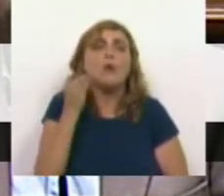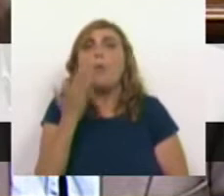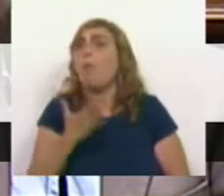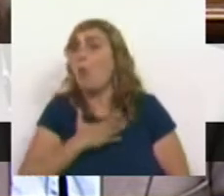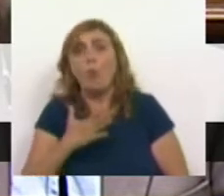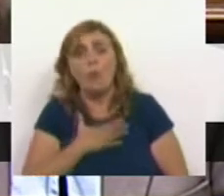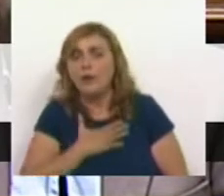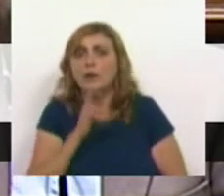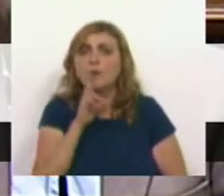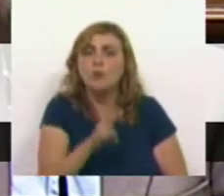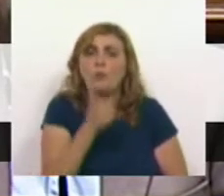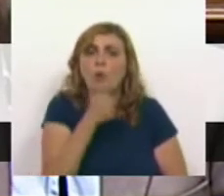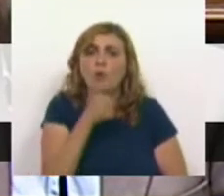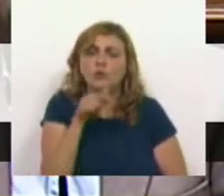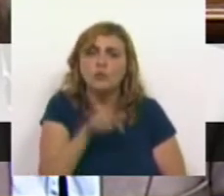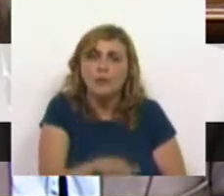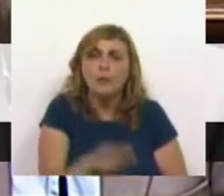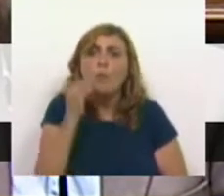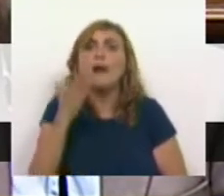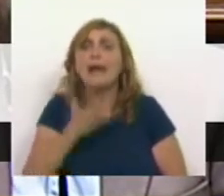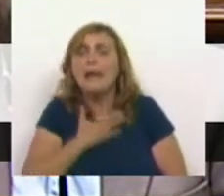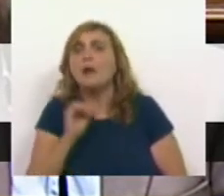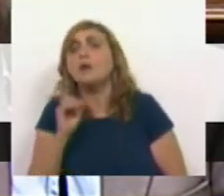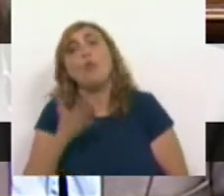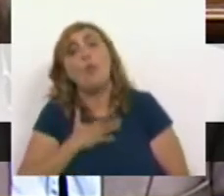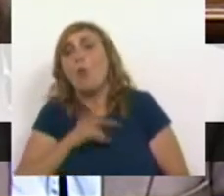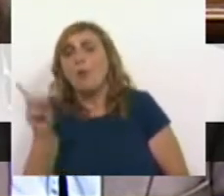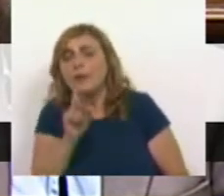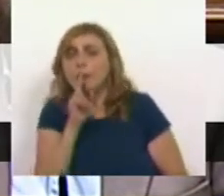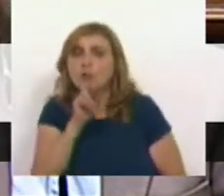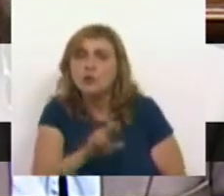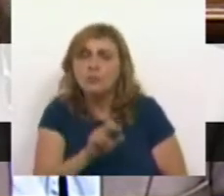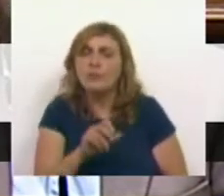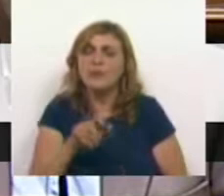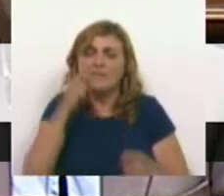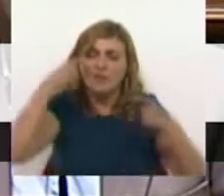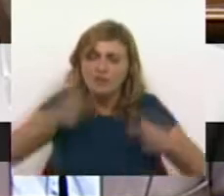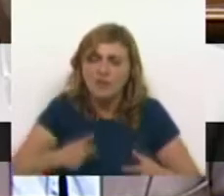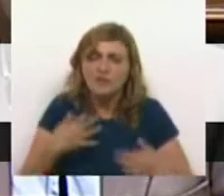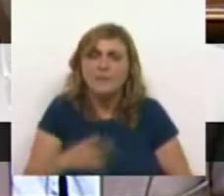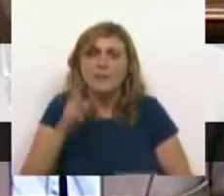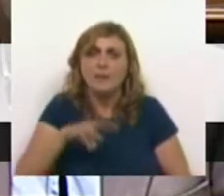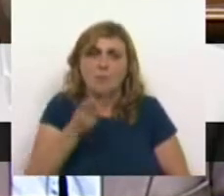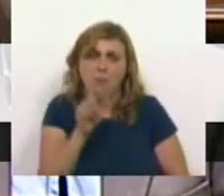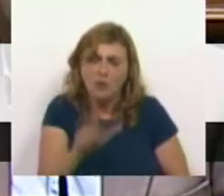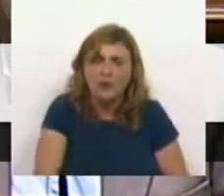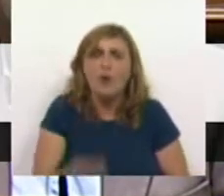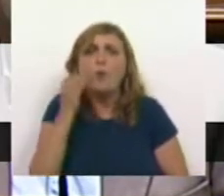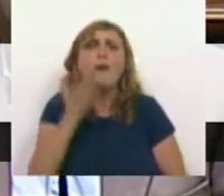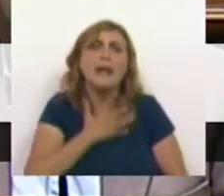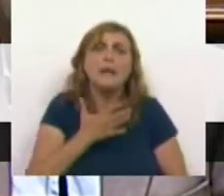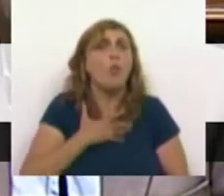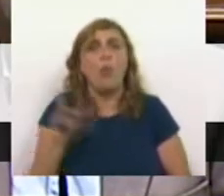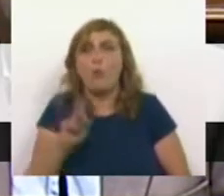quer responder ao sofrimento, como quer e como não quer responder à degradação física e moral, como quer e como não